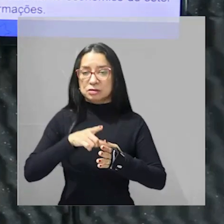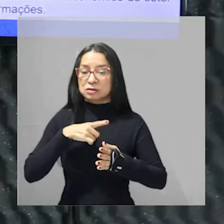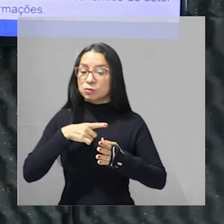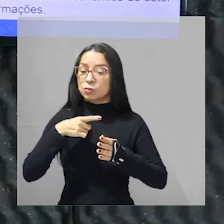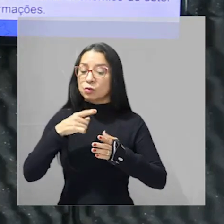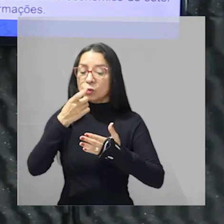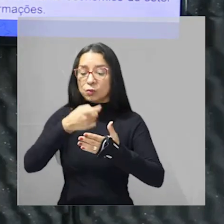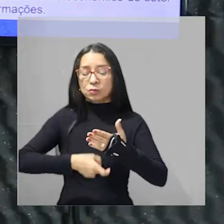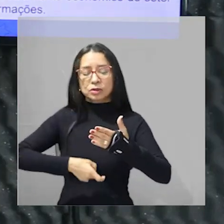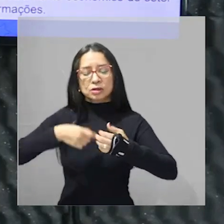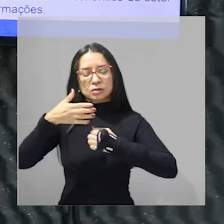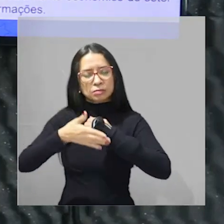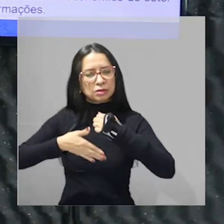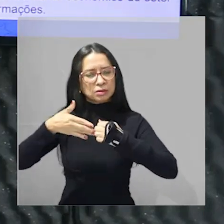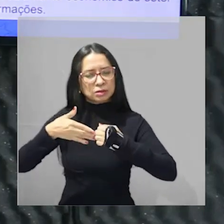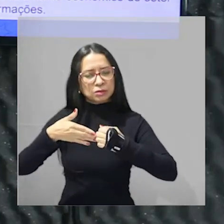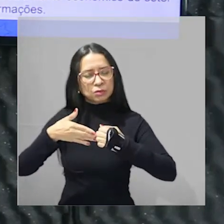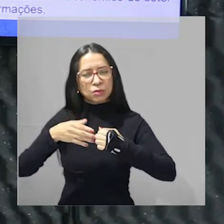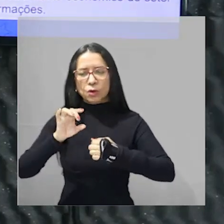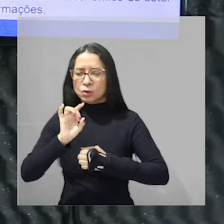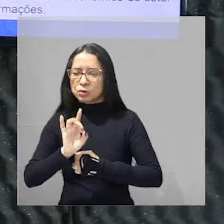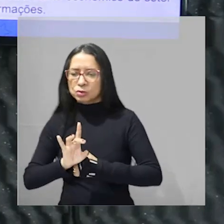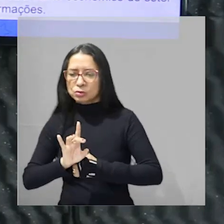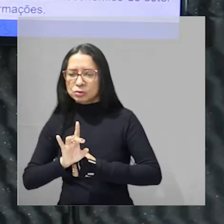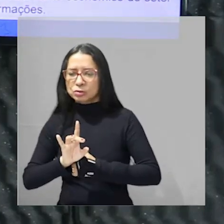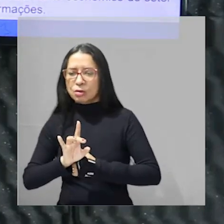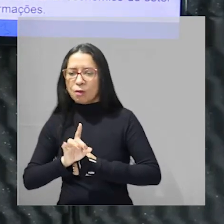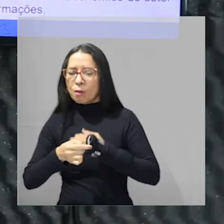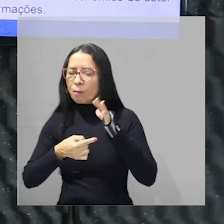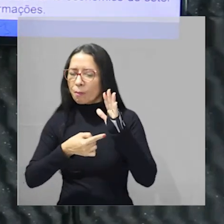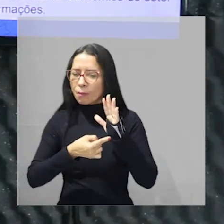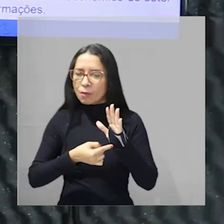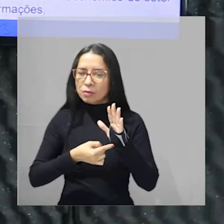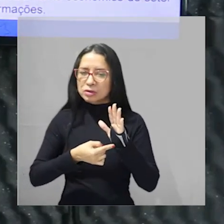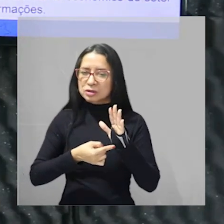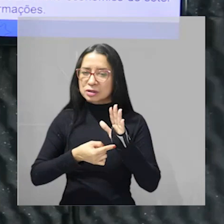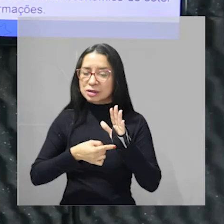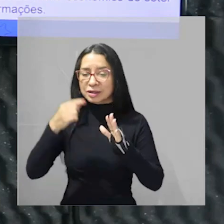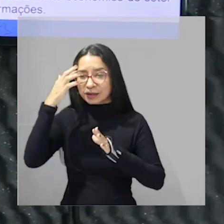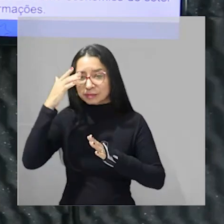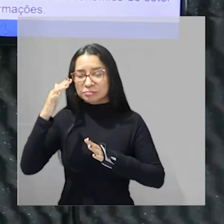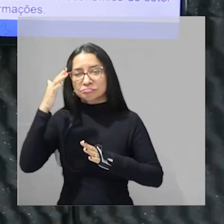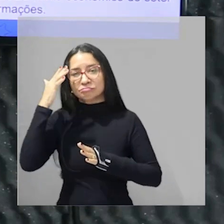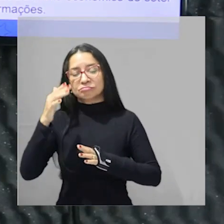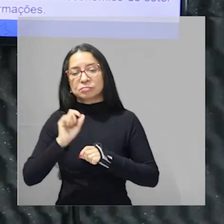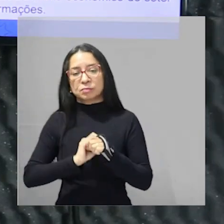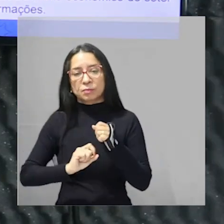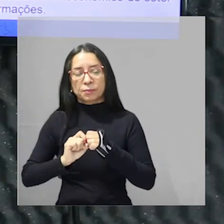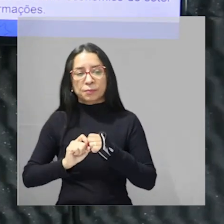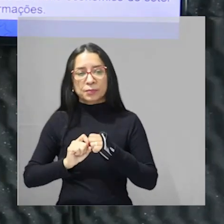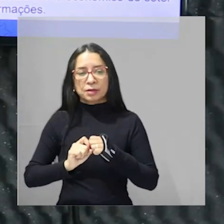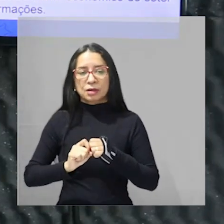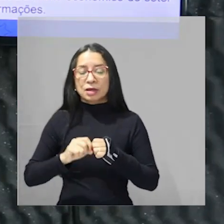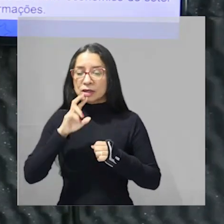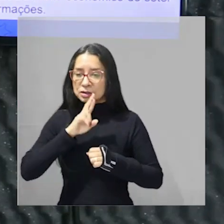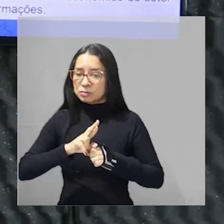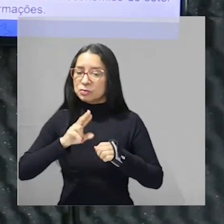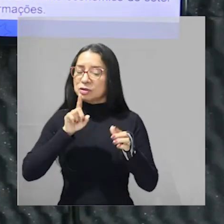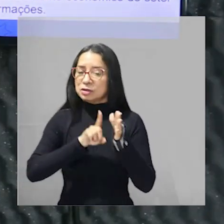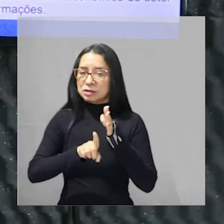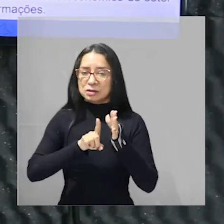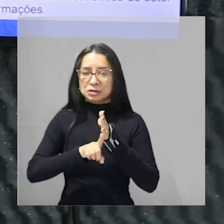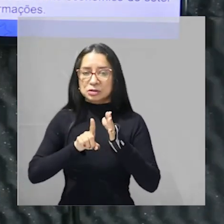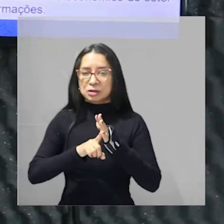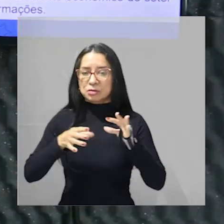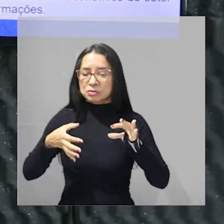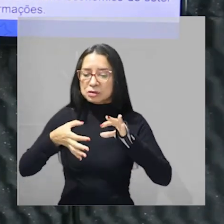um norte. Mas, muitas vezes, tu pode conseguir responder a mesma questão sem precisar estar diretamente atrelado ao texto